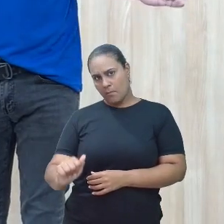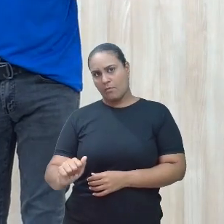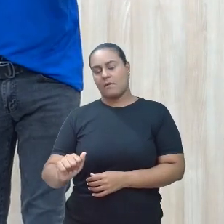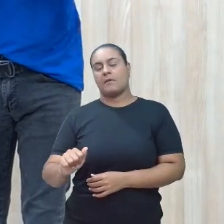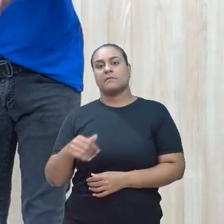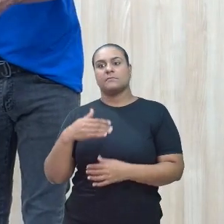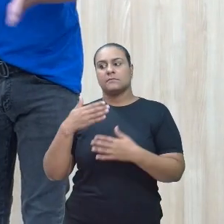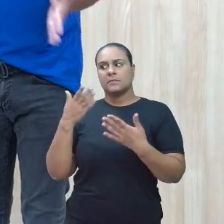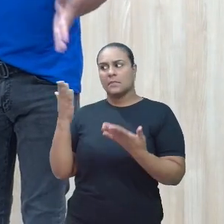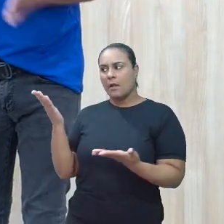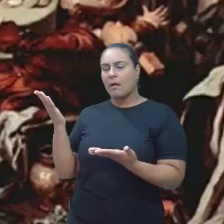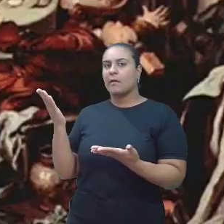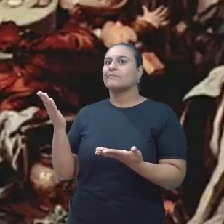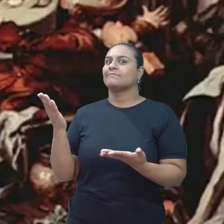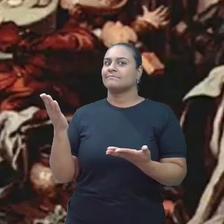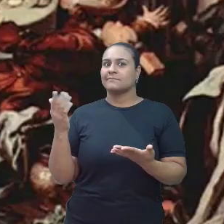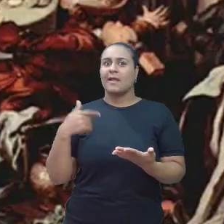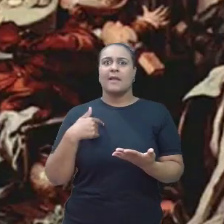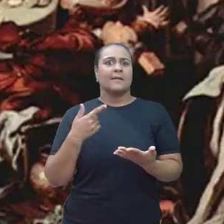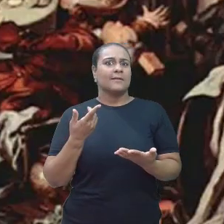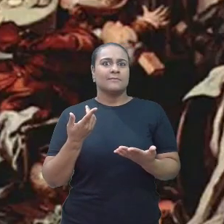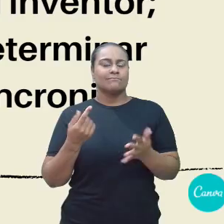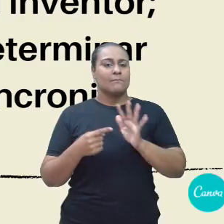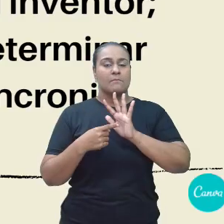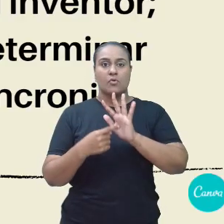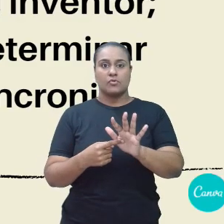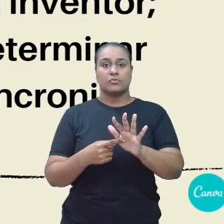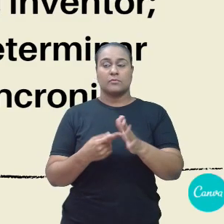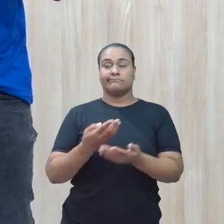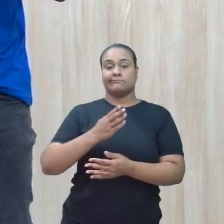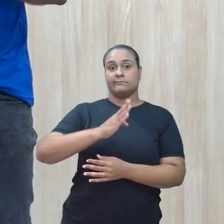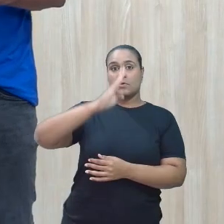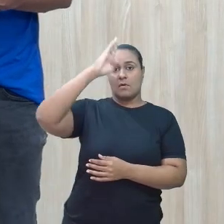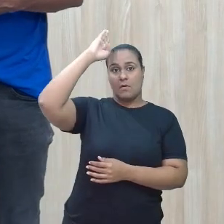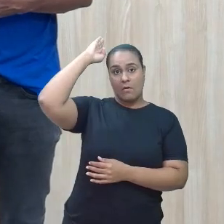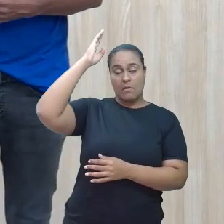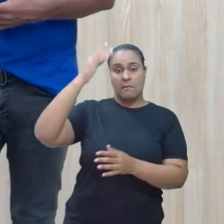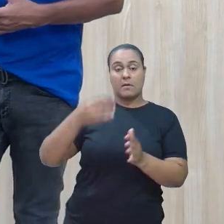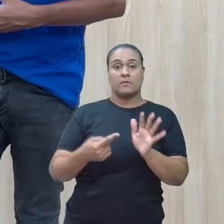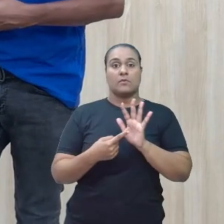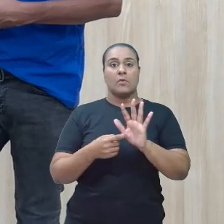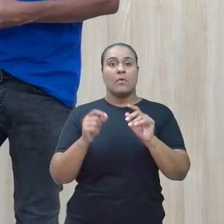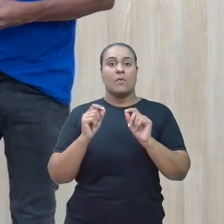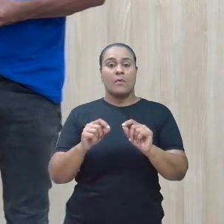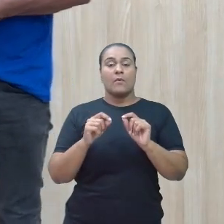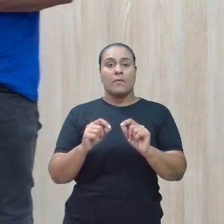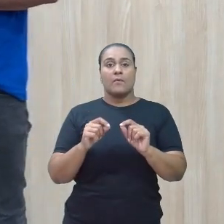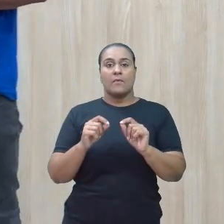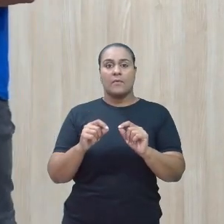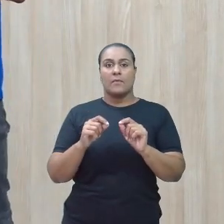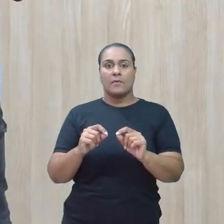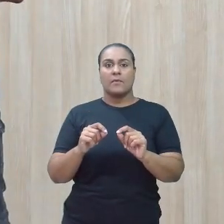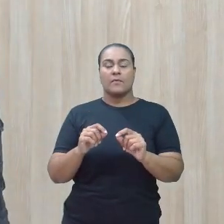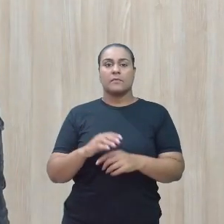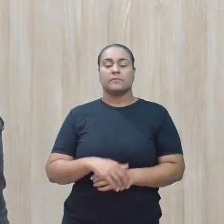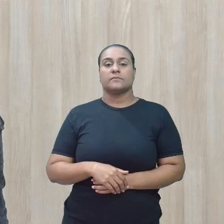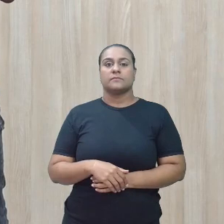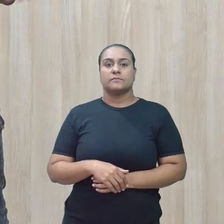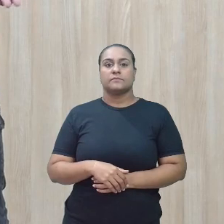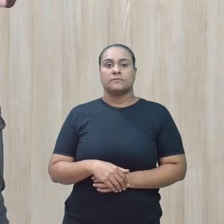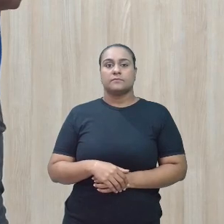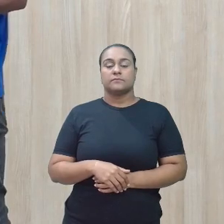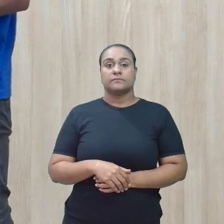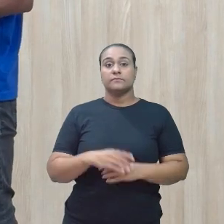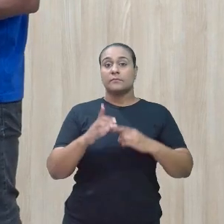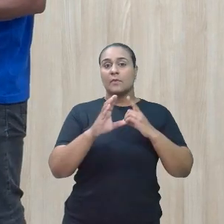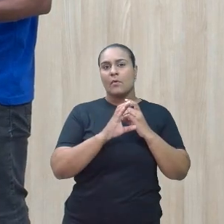acabou-se. Vocês estão vendo essa história que naquela época Roma tinha colocado a questão do cristianismo como